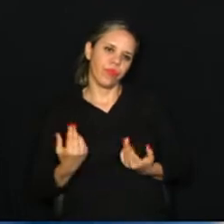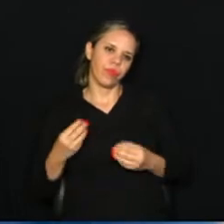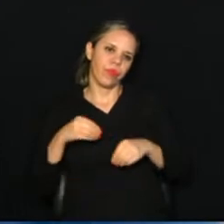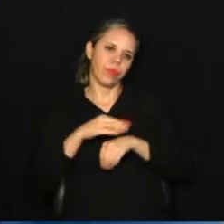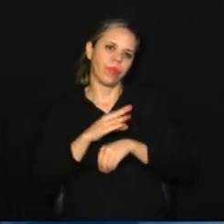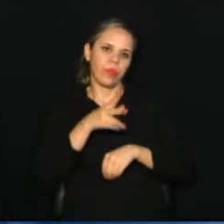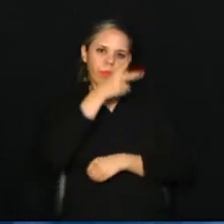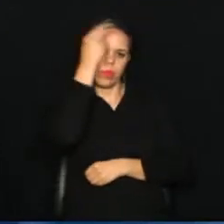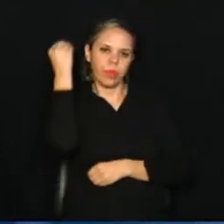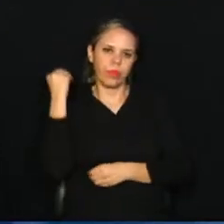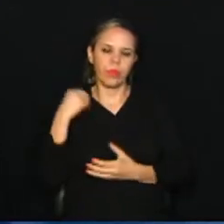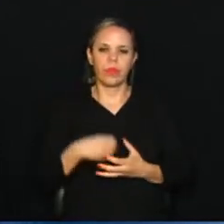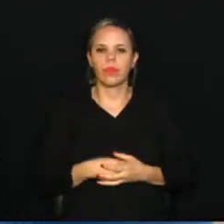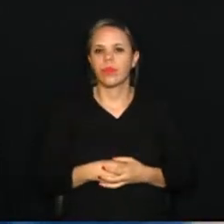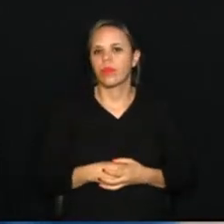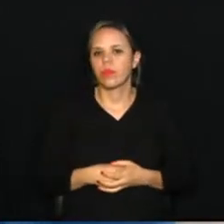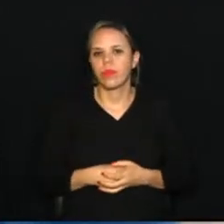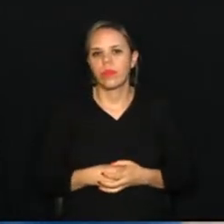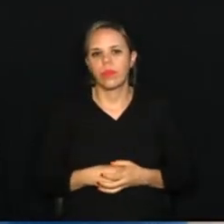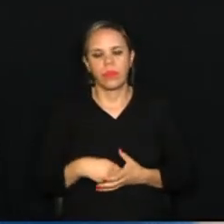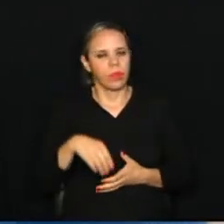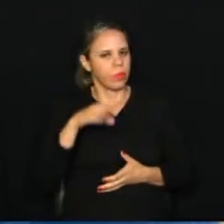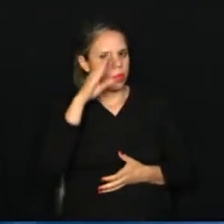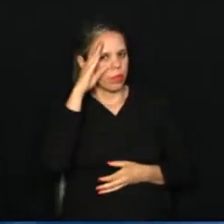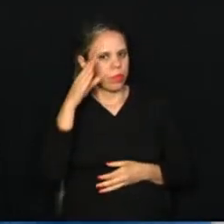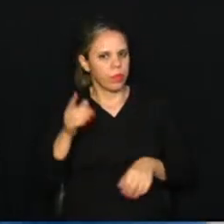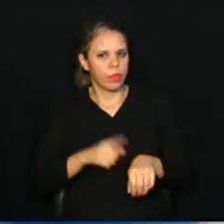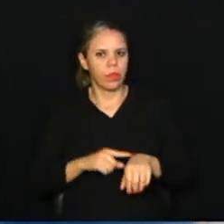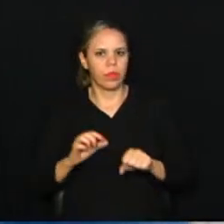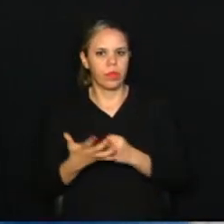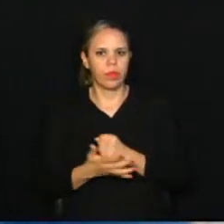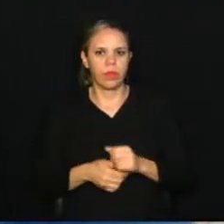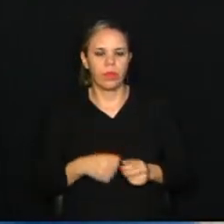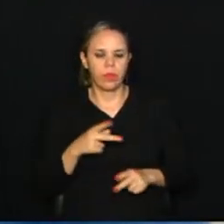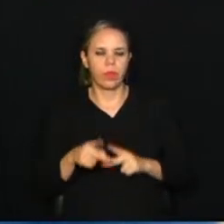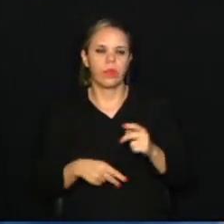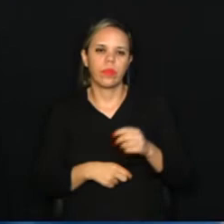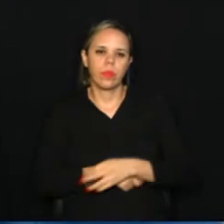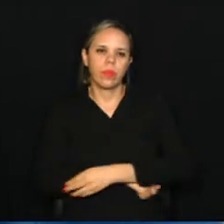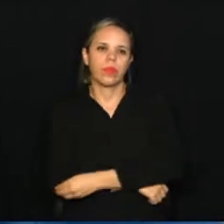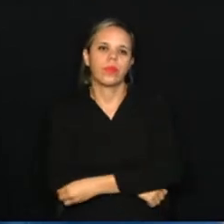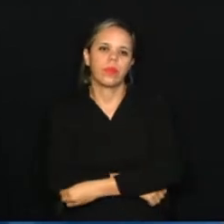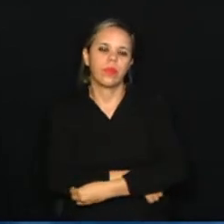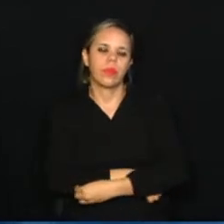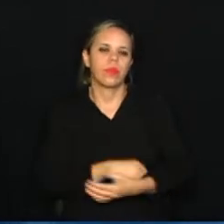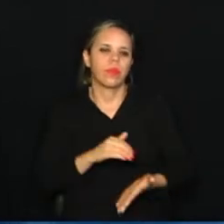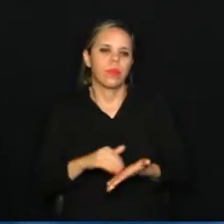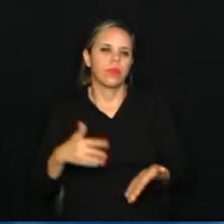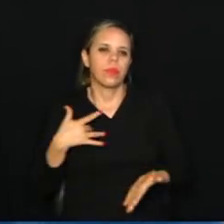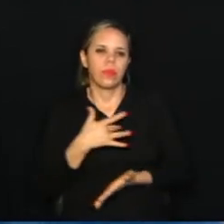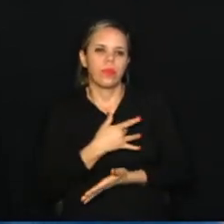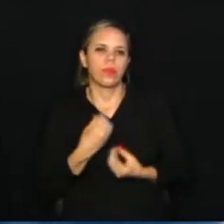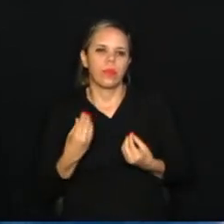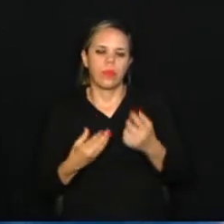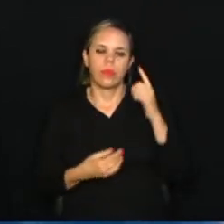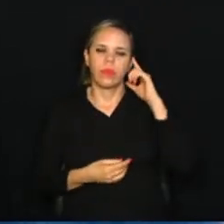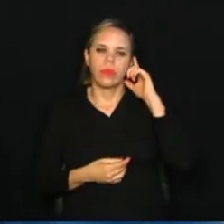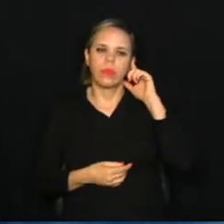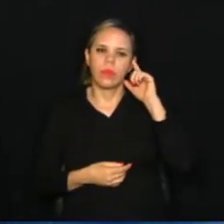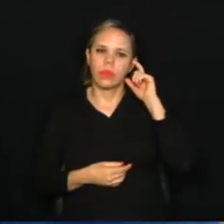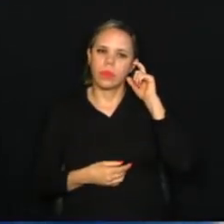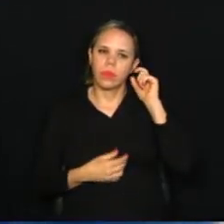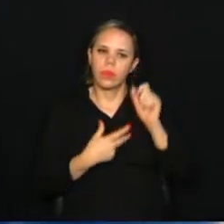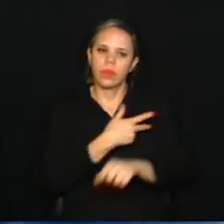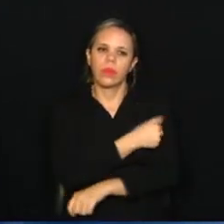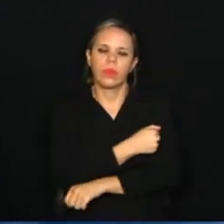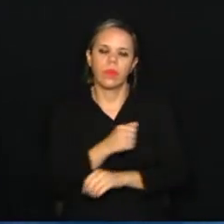para a prefeitura e principalmente nesse momento da pandemia, as questões de como a Secretaria de Saúde está conduzindo o processo de vacinação, a